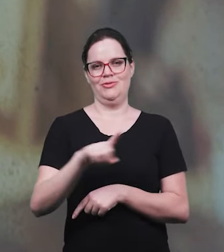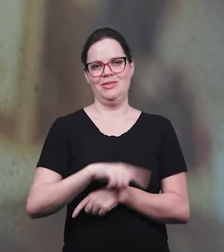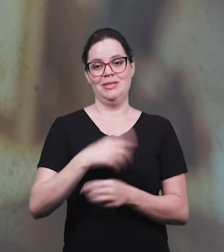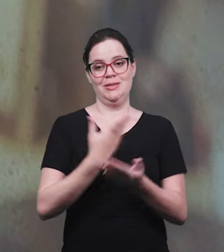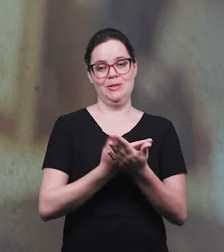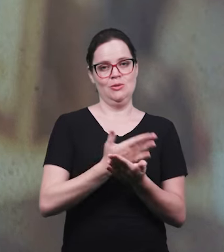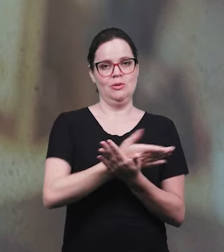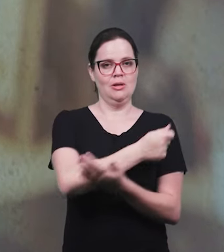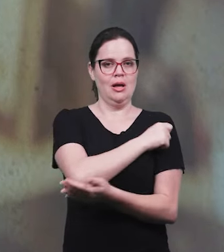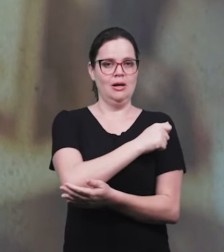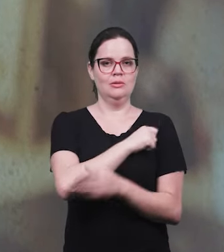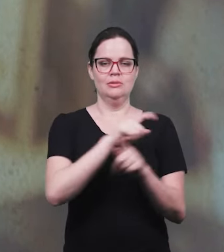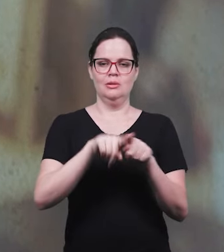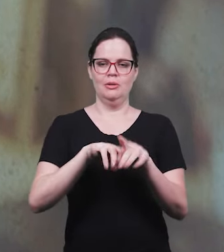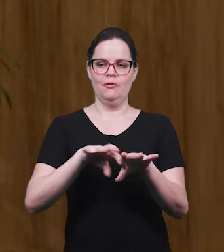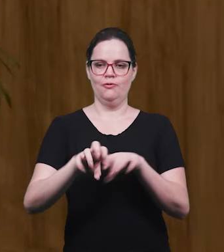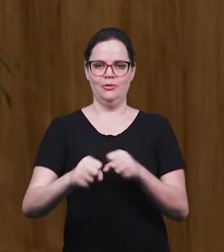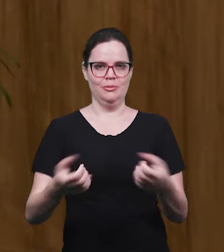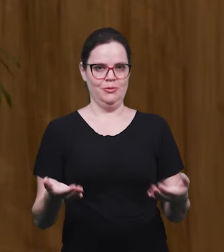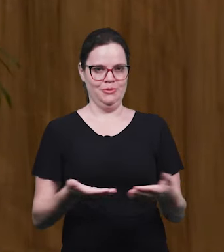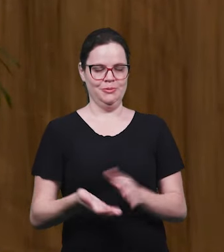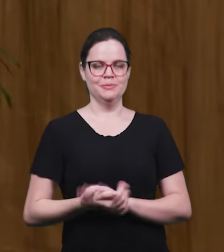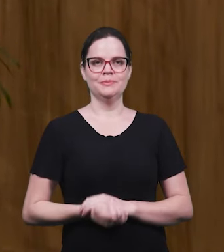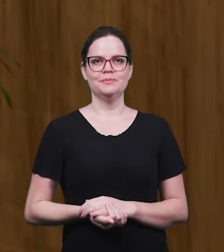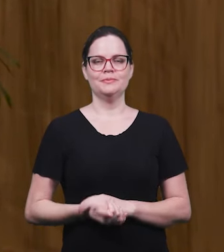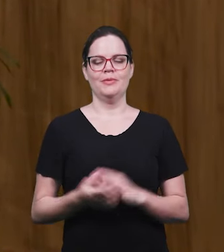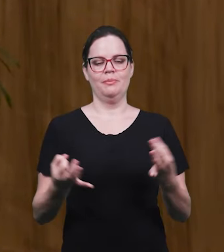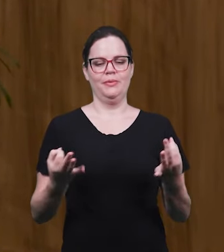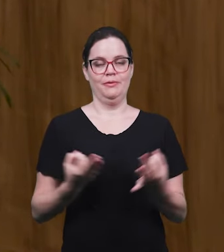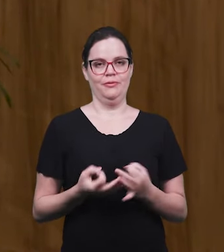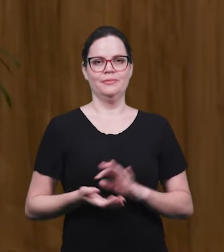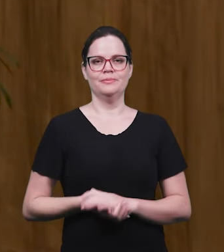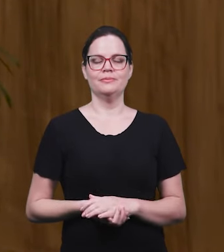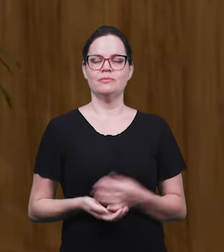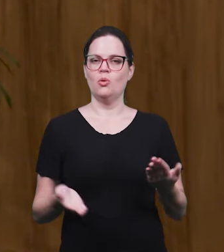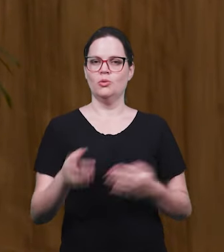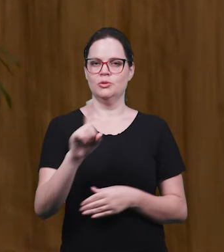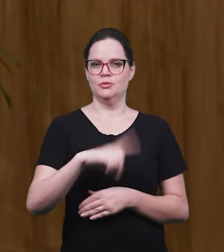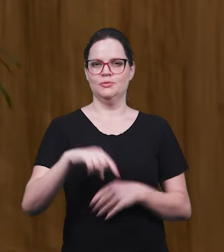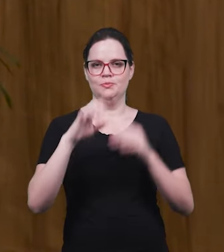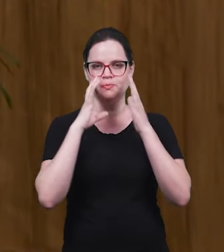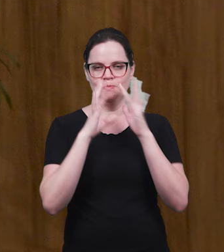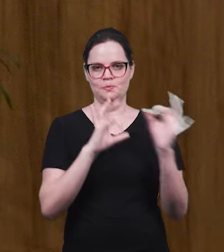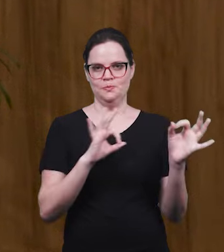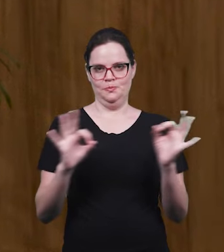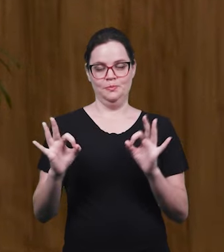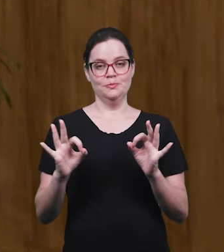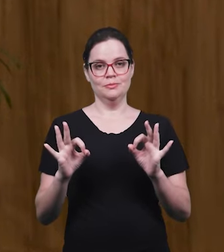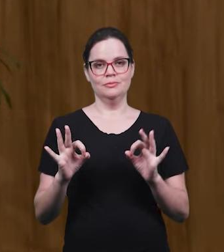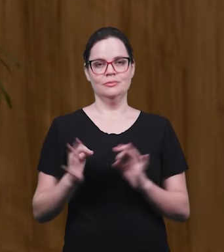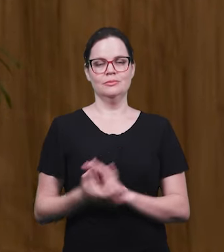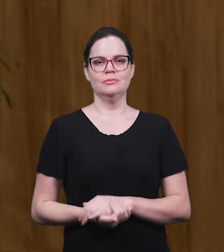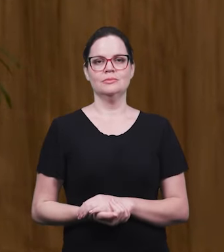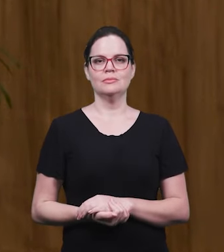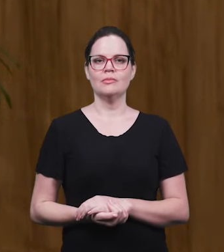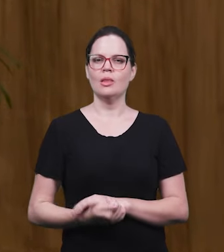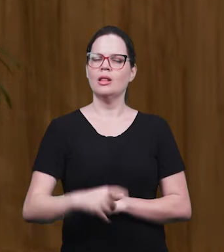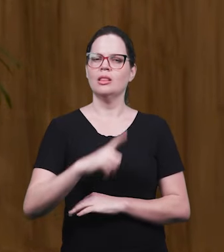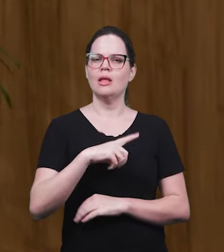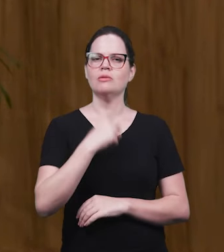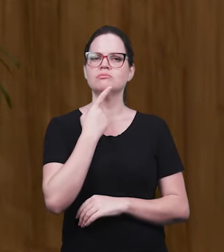e recém-formados. Perfeito. Doutor Isaías, hoje, para quem está nos assistindo, né, para o estudante, e que